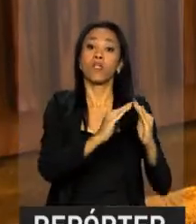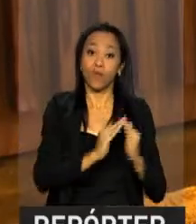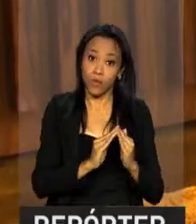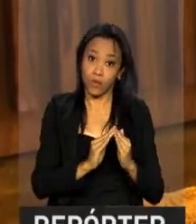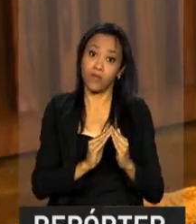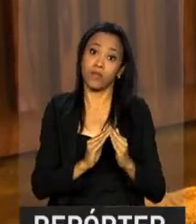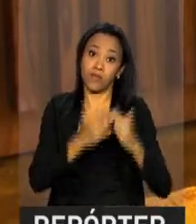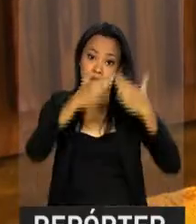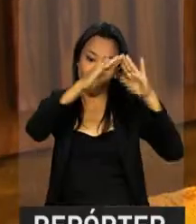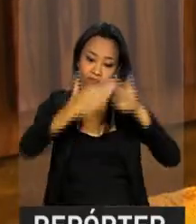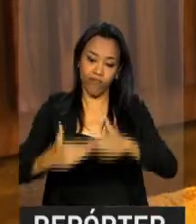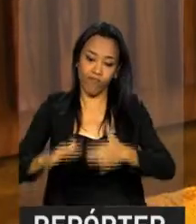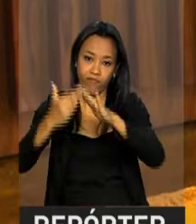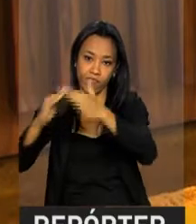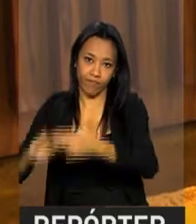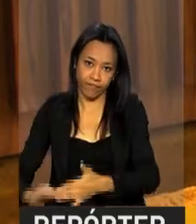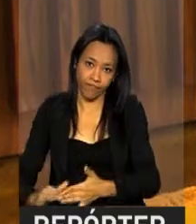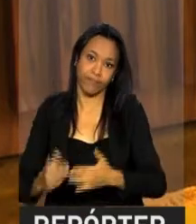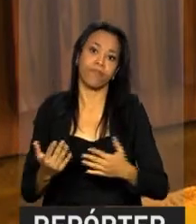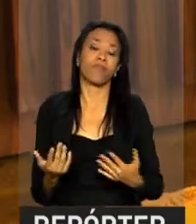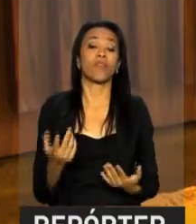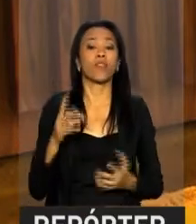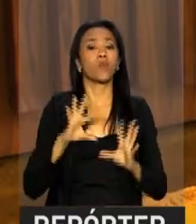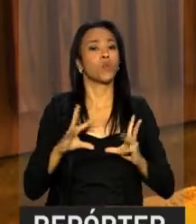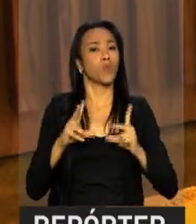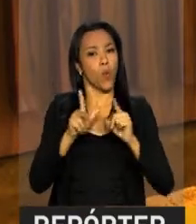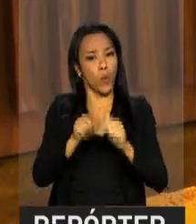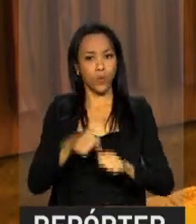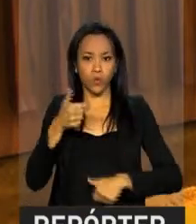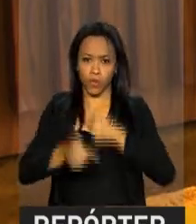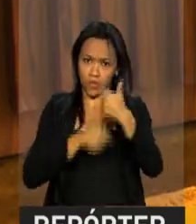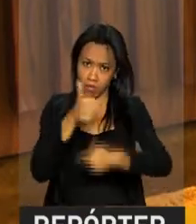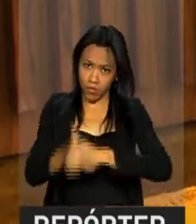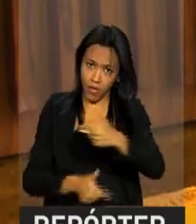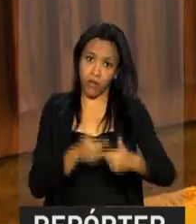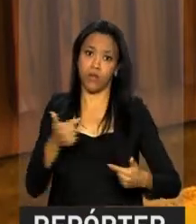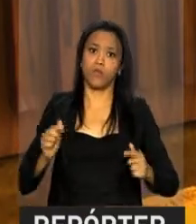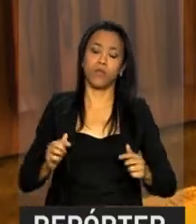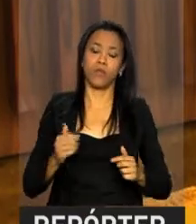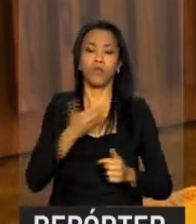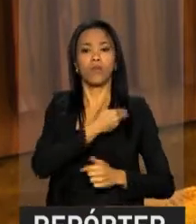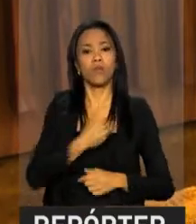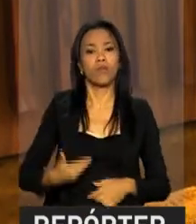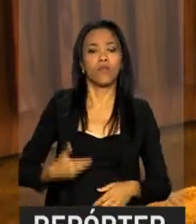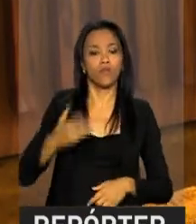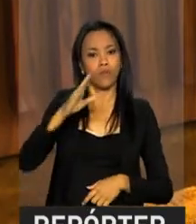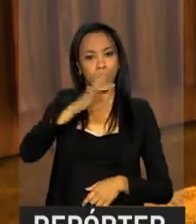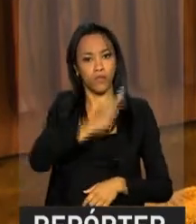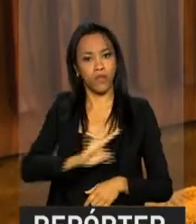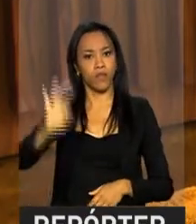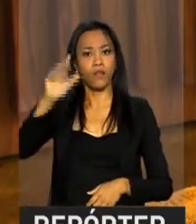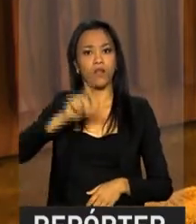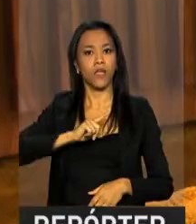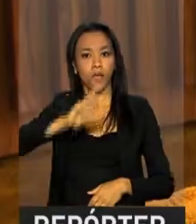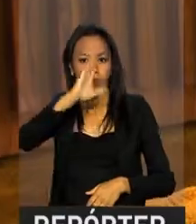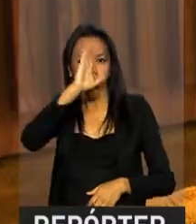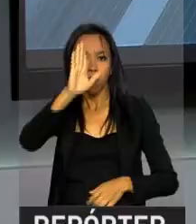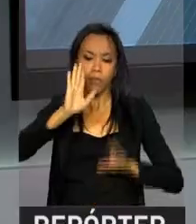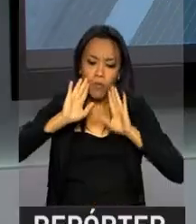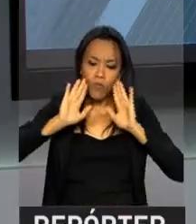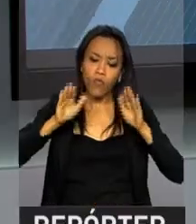prevenção e não a remedy ação todas as ações e investimentos do governo federal terão como prioridade o enfrentamento contra a